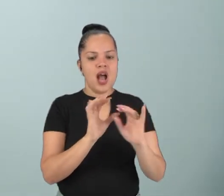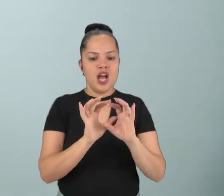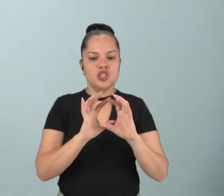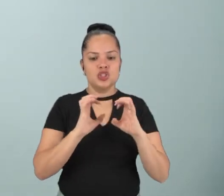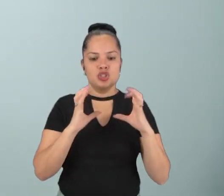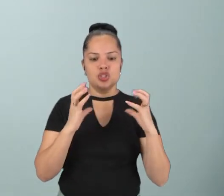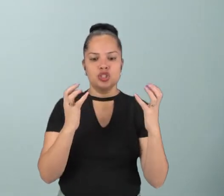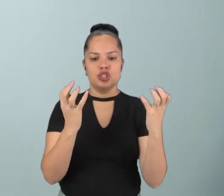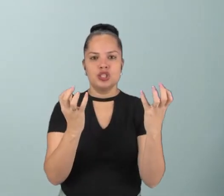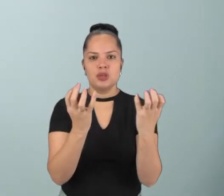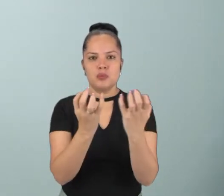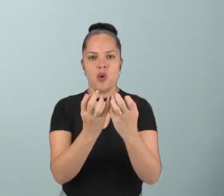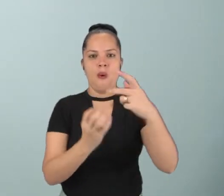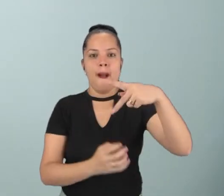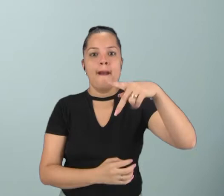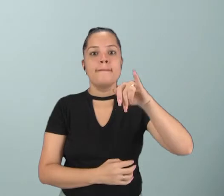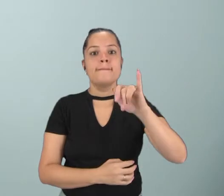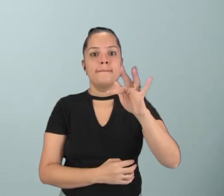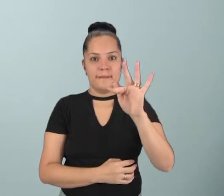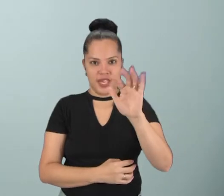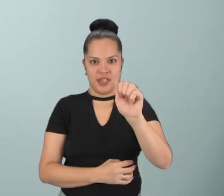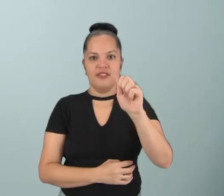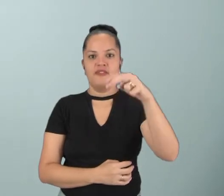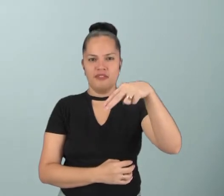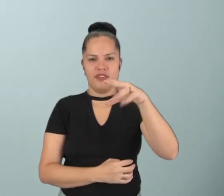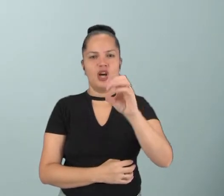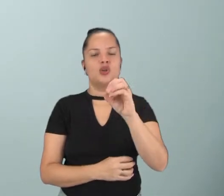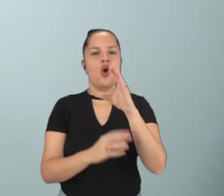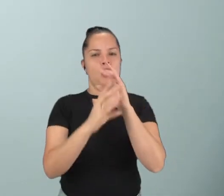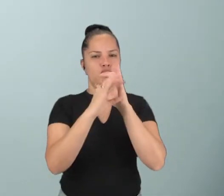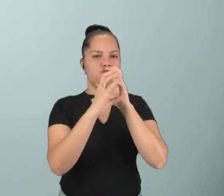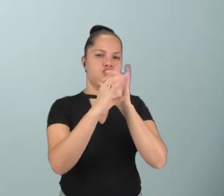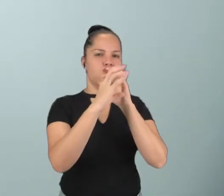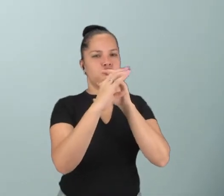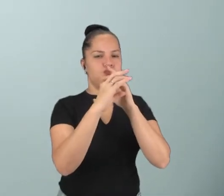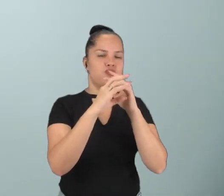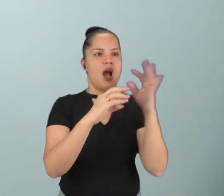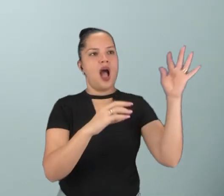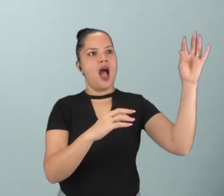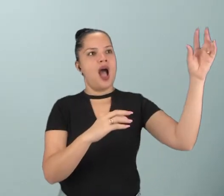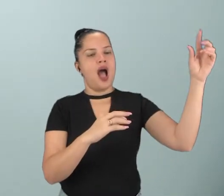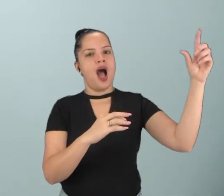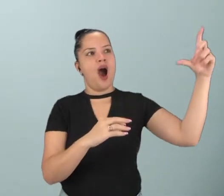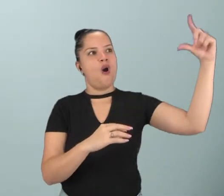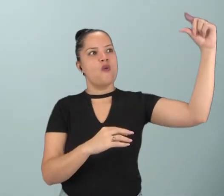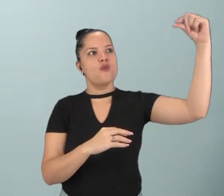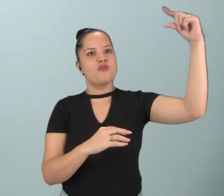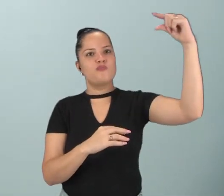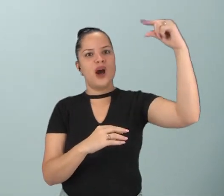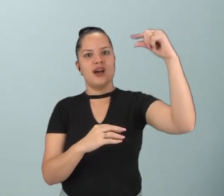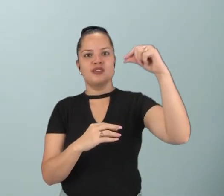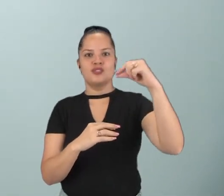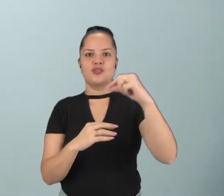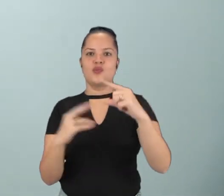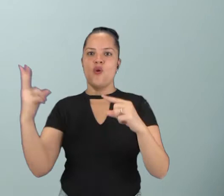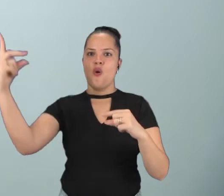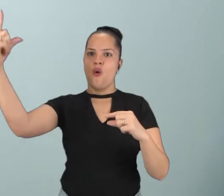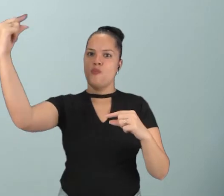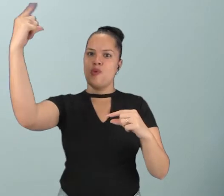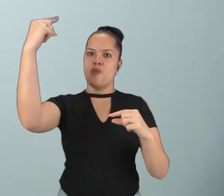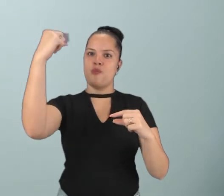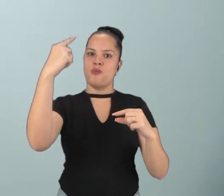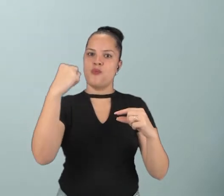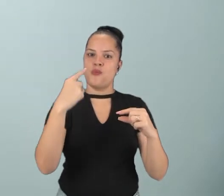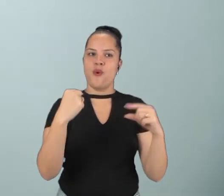pífano, um instrumento de sopro, e ele tocava para os pássaros. Isso mesmo, enquanto ele tocava, os pássaros vinham